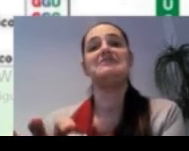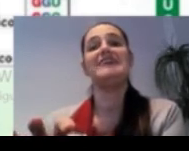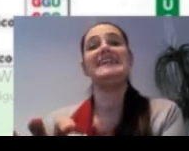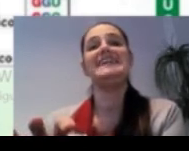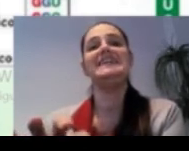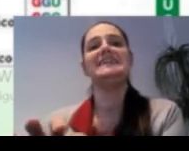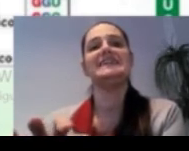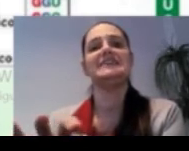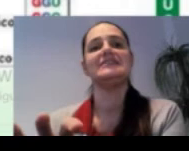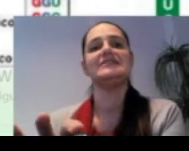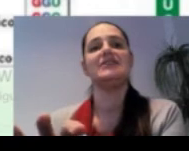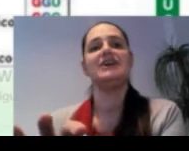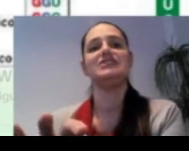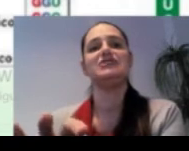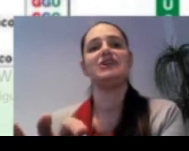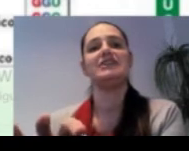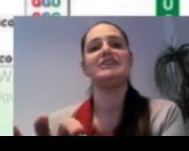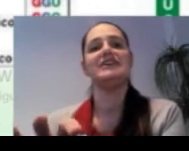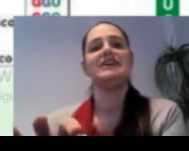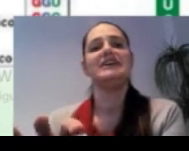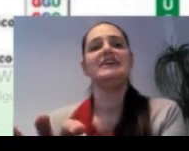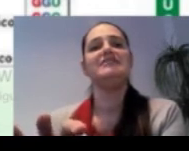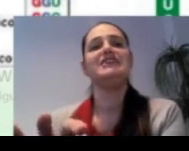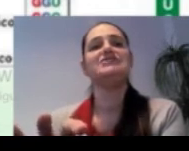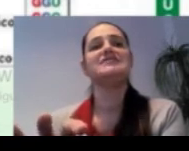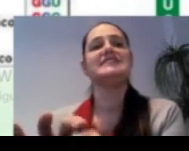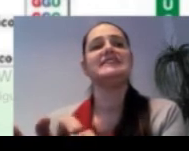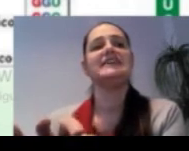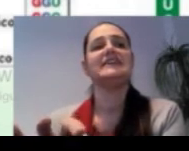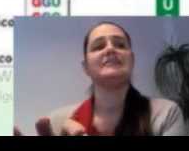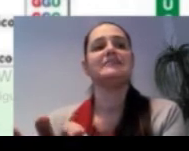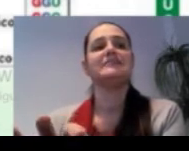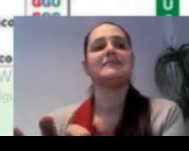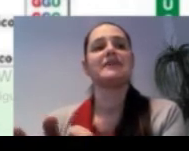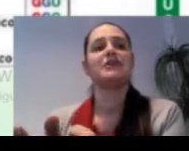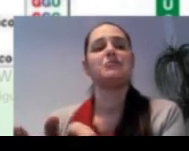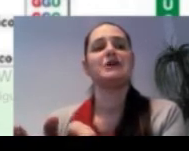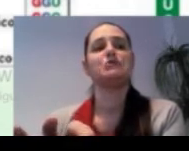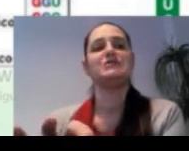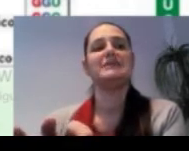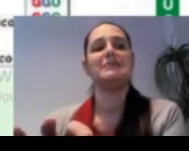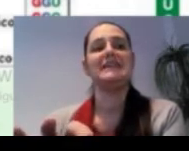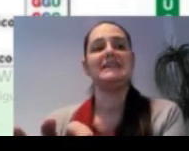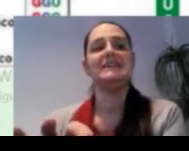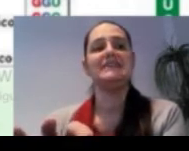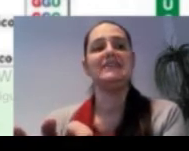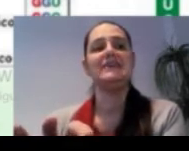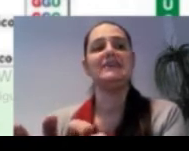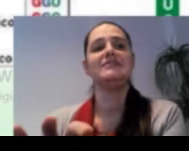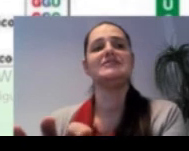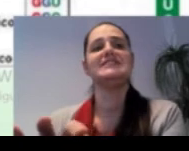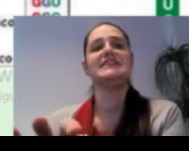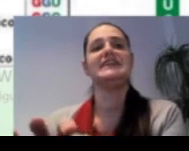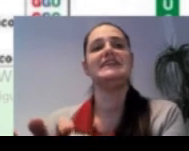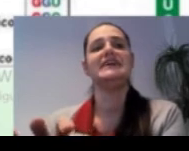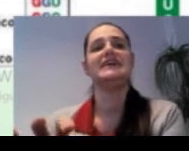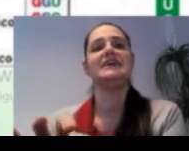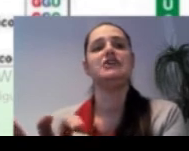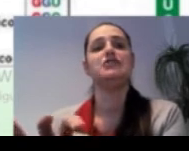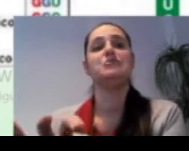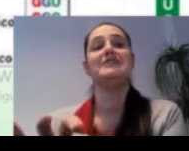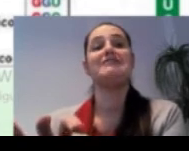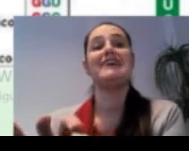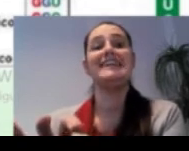GUA. Valina. Olha só, em vez de você ter uma glutamina, você